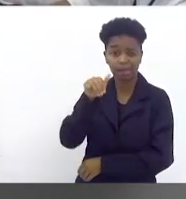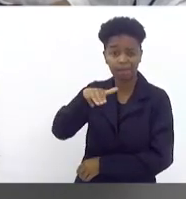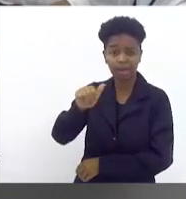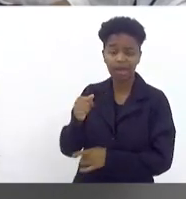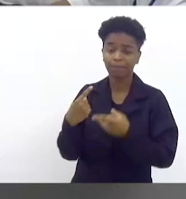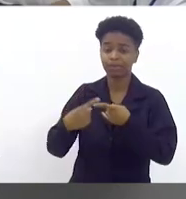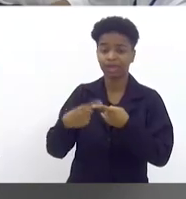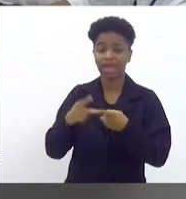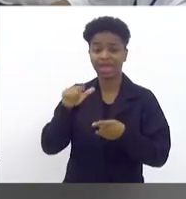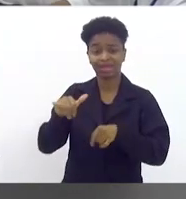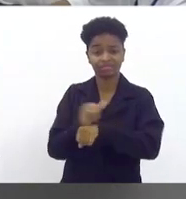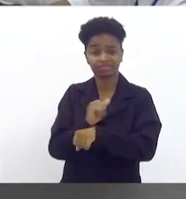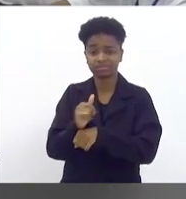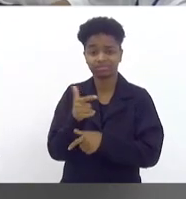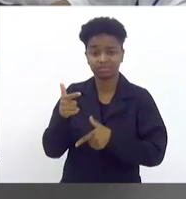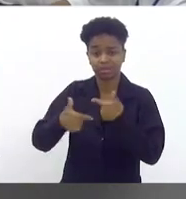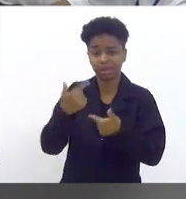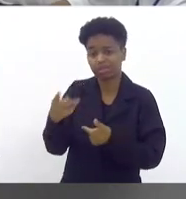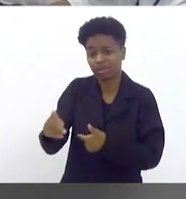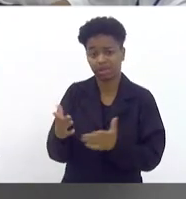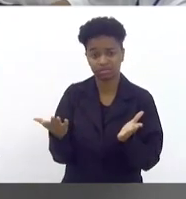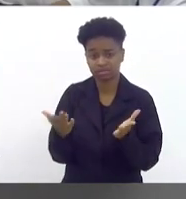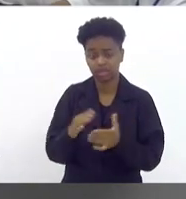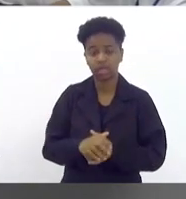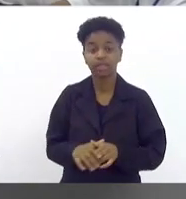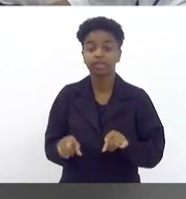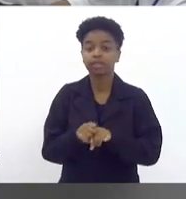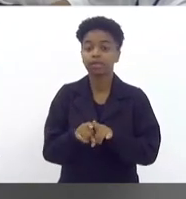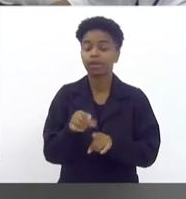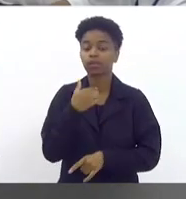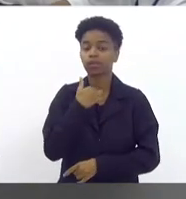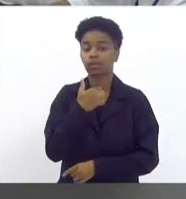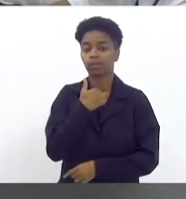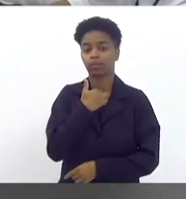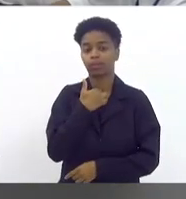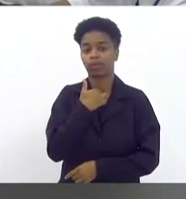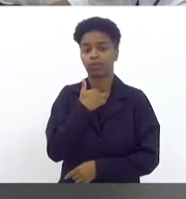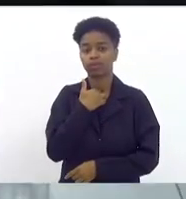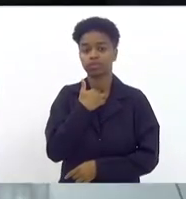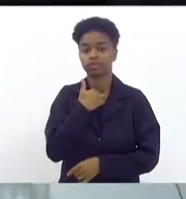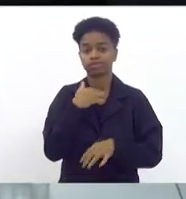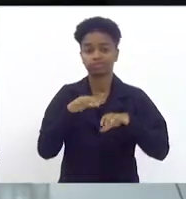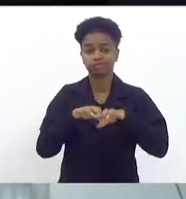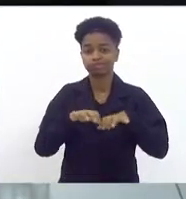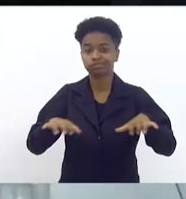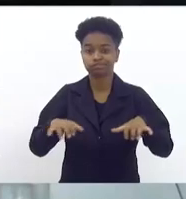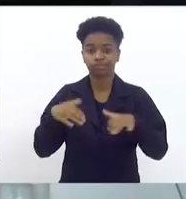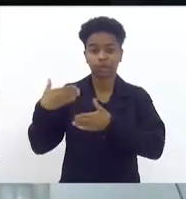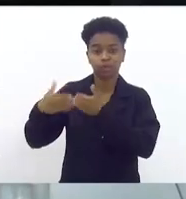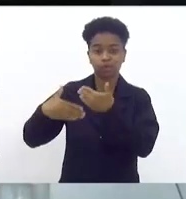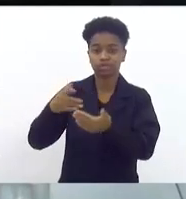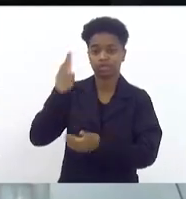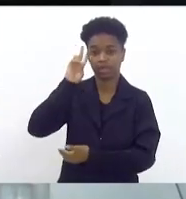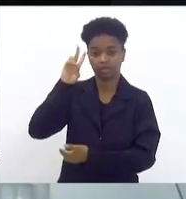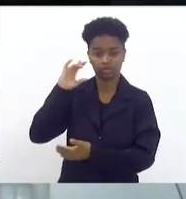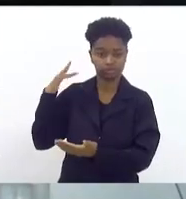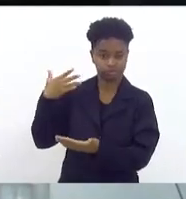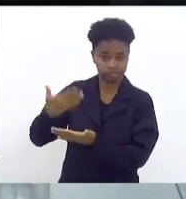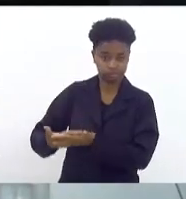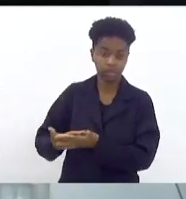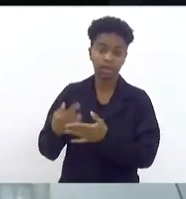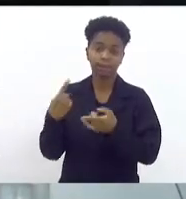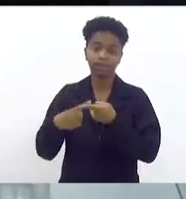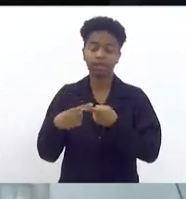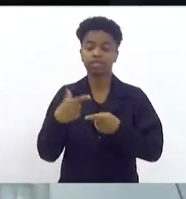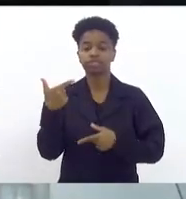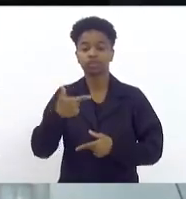Expedicionária. Assim, não é nenhuma alusão ao momento atual. E também não podemos desvirtuar o processo histórico. Claro. A Segunda